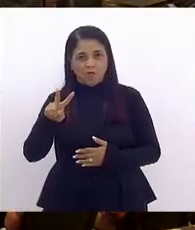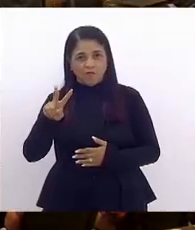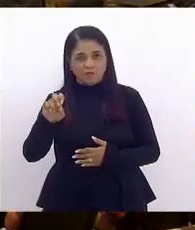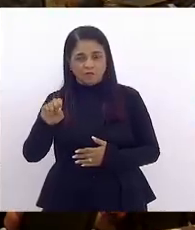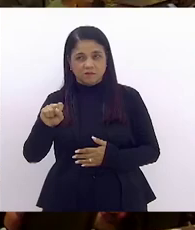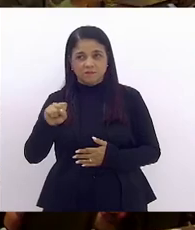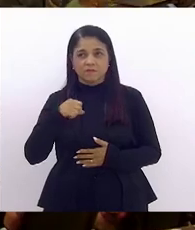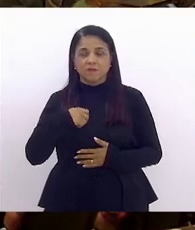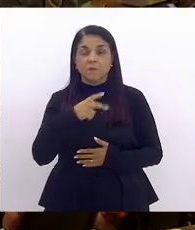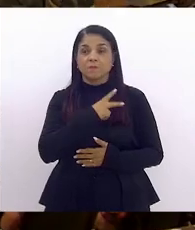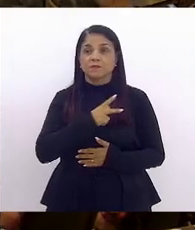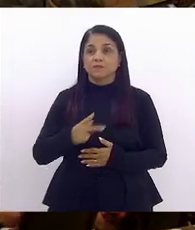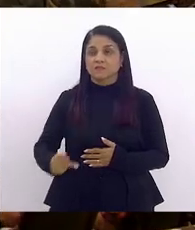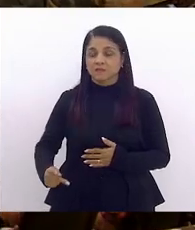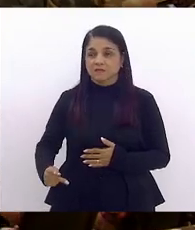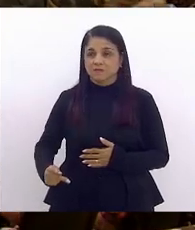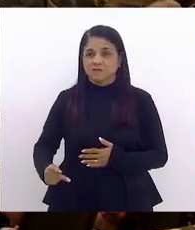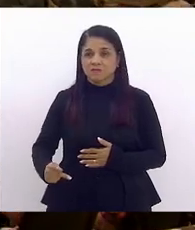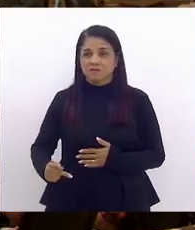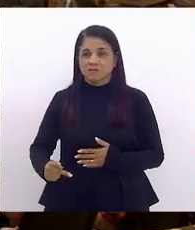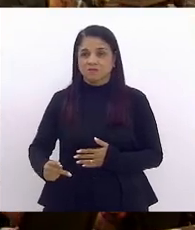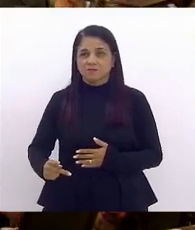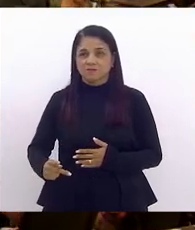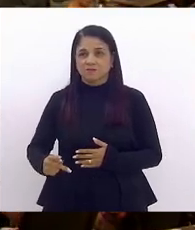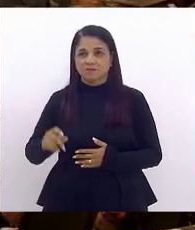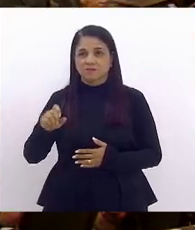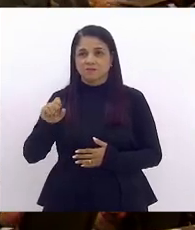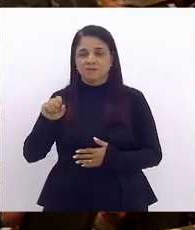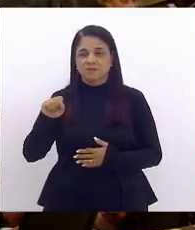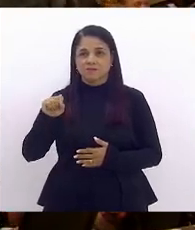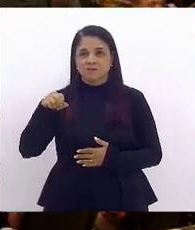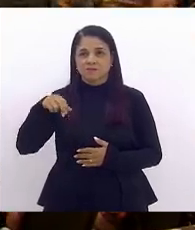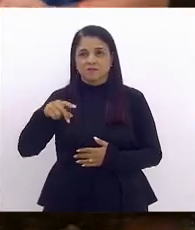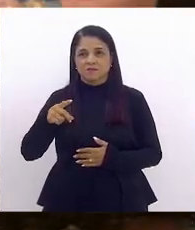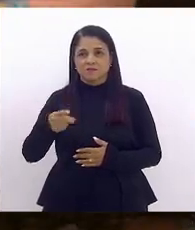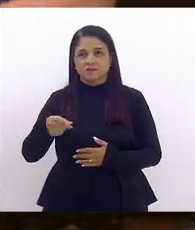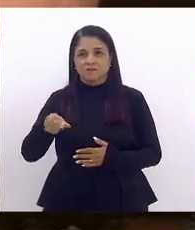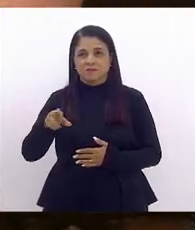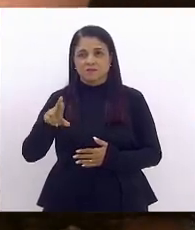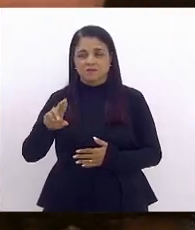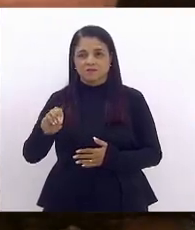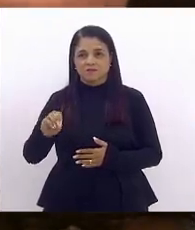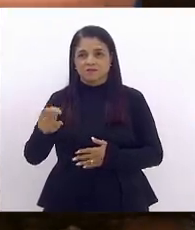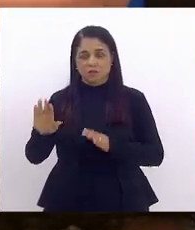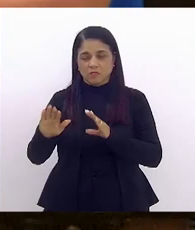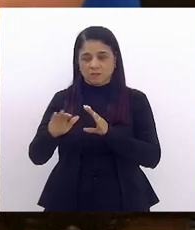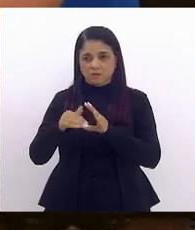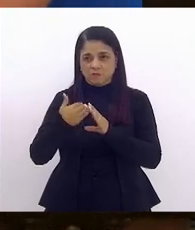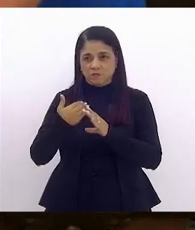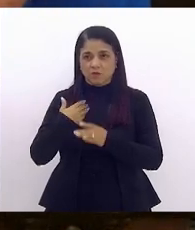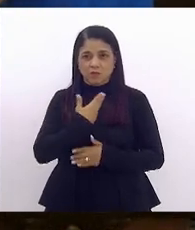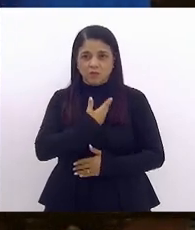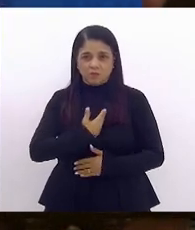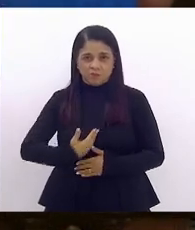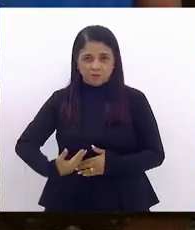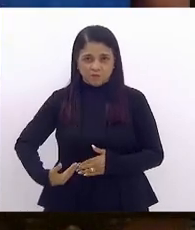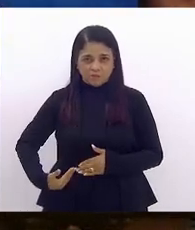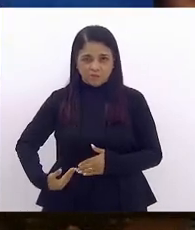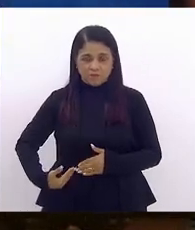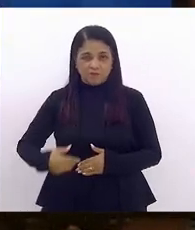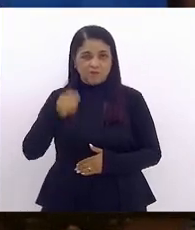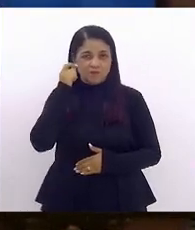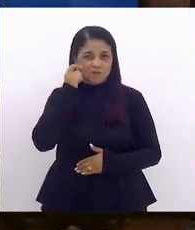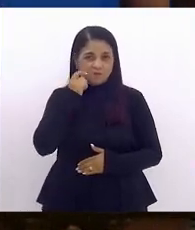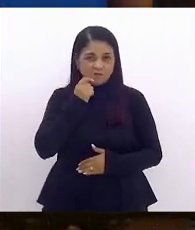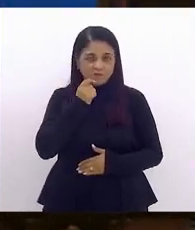Senhor presidente Sandro Avelar, recebi uma mensagem do governador Cláudio Castro